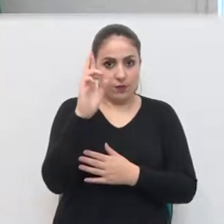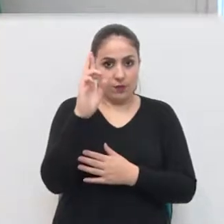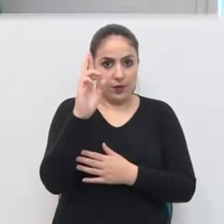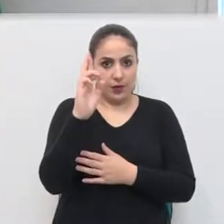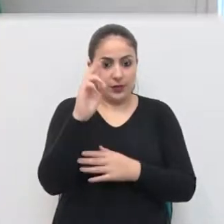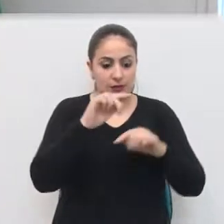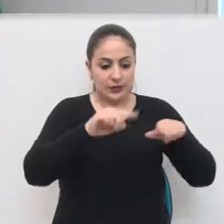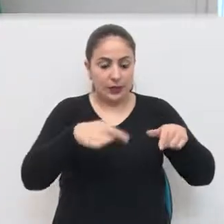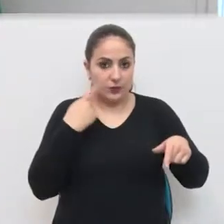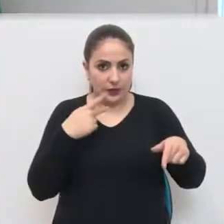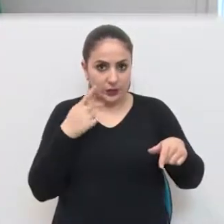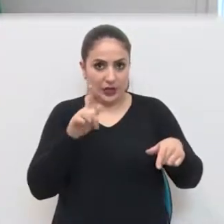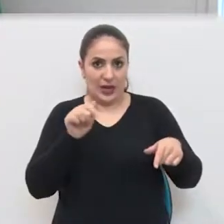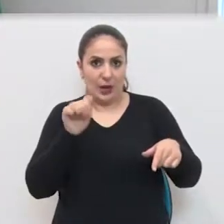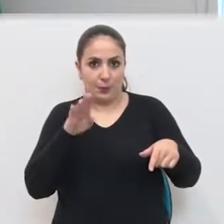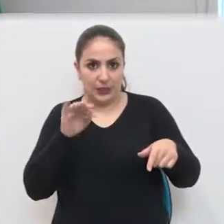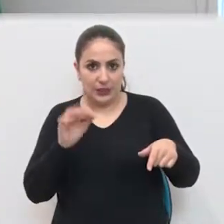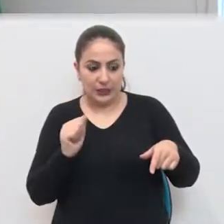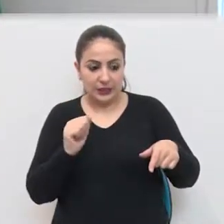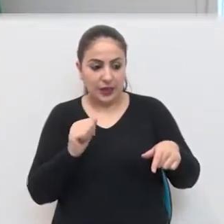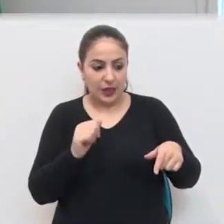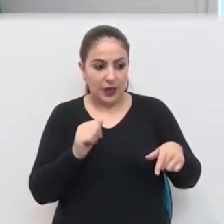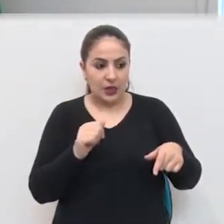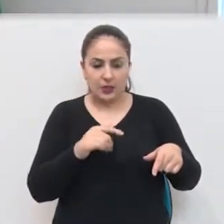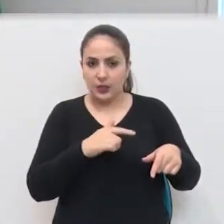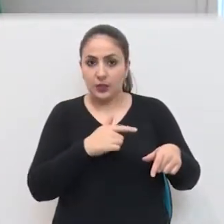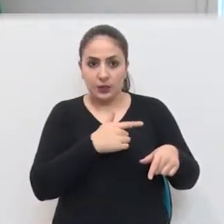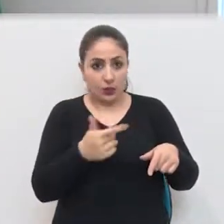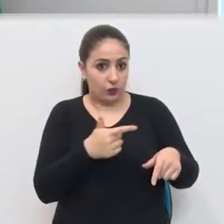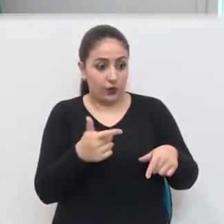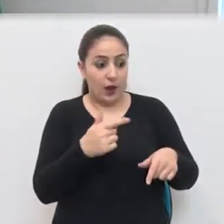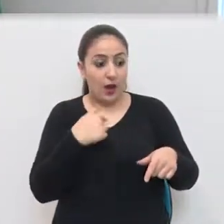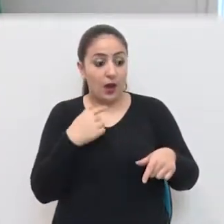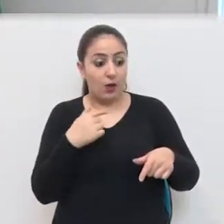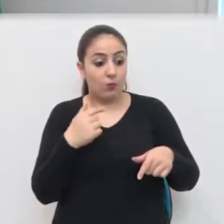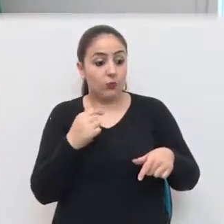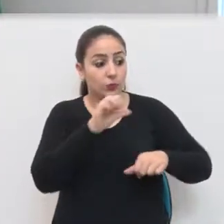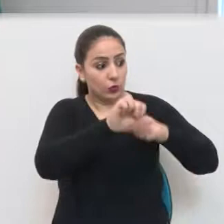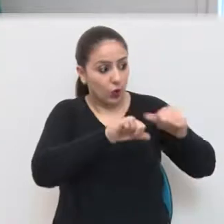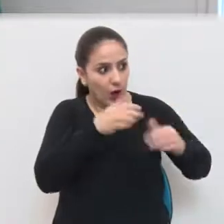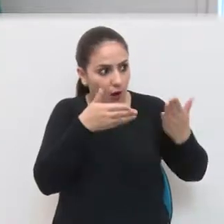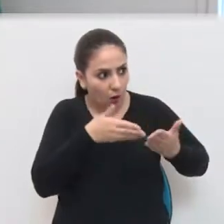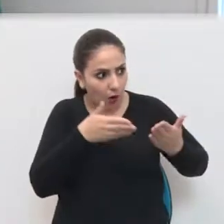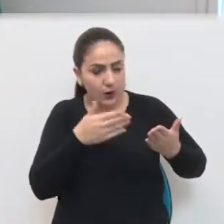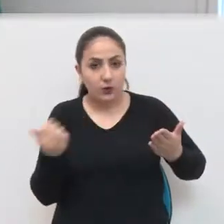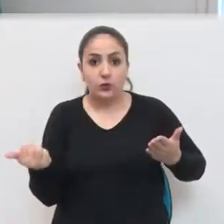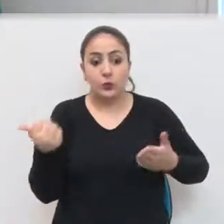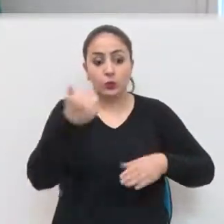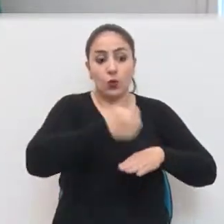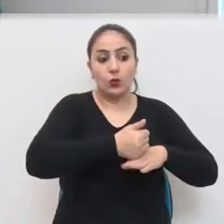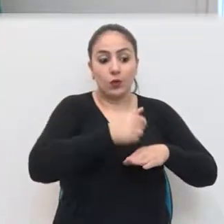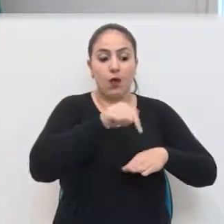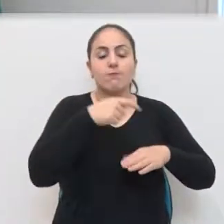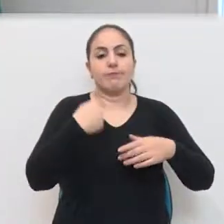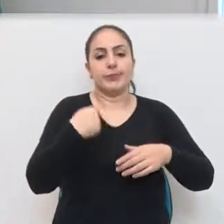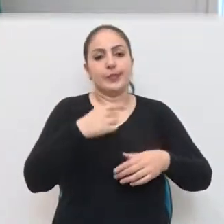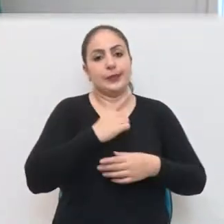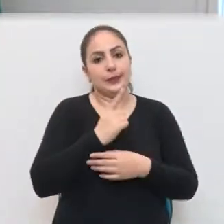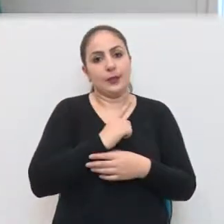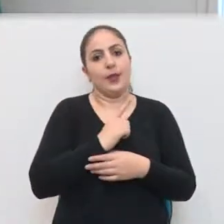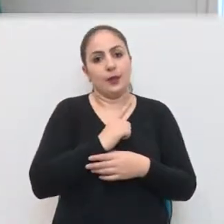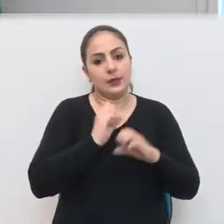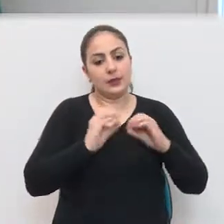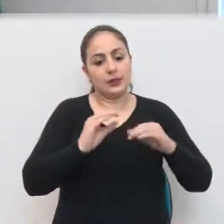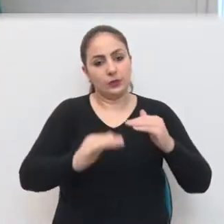tiver no superior e eu quiser tirar ele agora, eu tenho que colocar, projeto aprovado, né? Eu tenho que colocar um com nível superior. Ou se o meu ficar até o final da minha